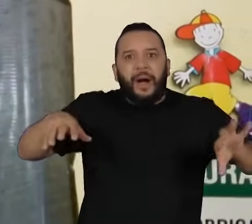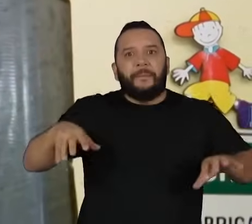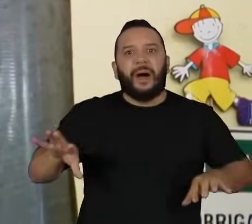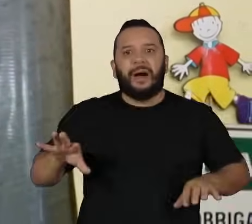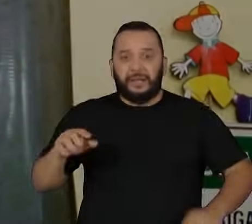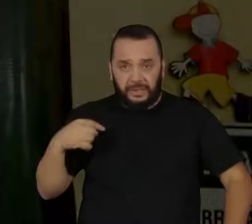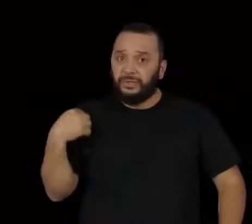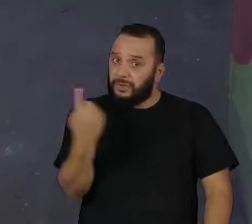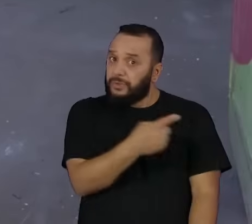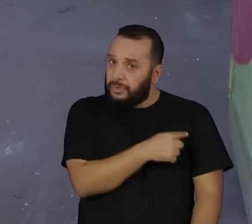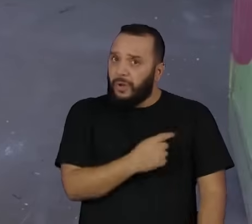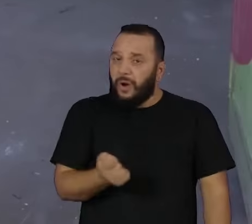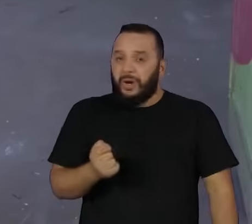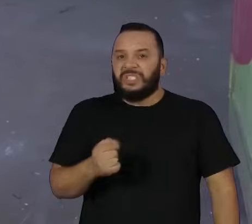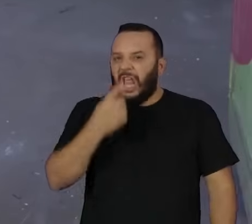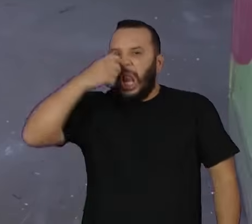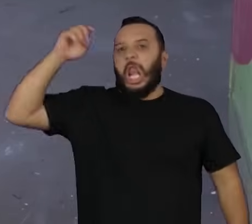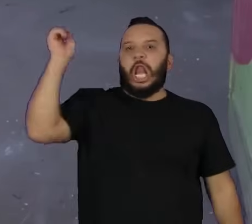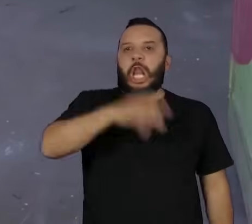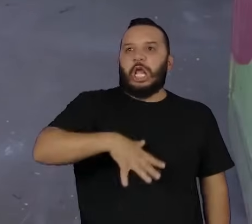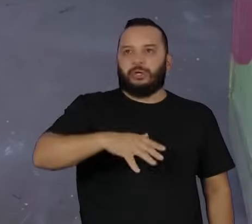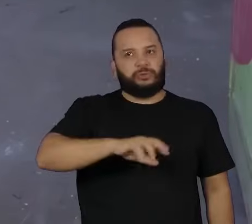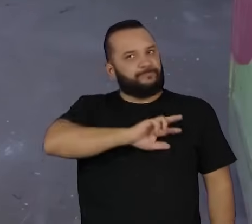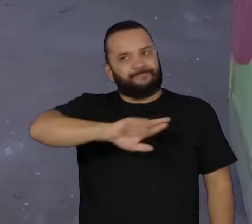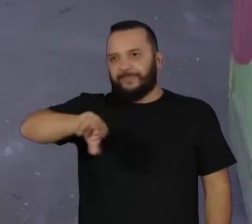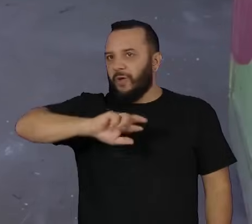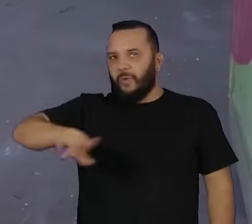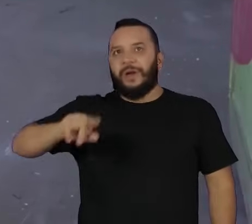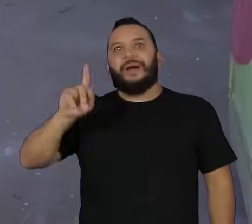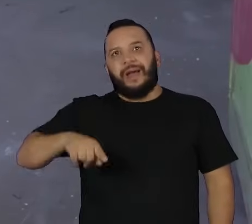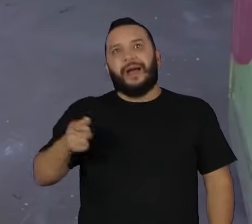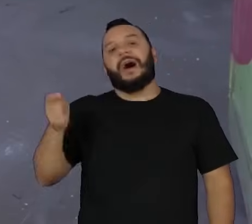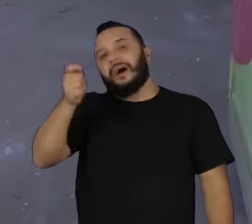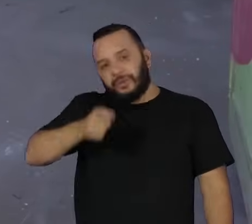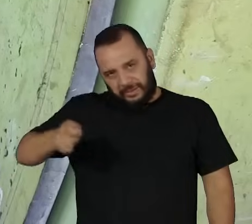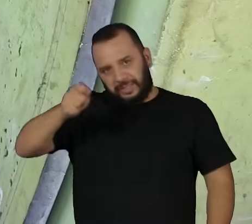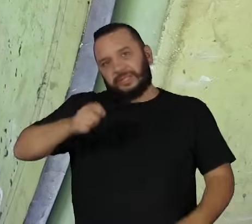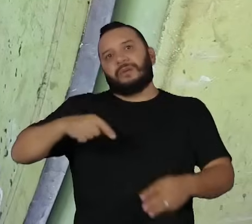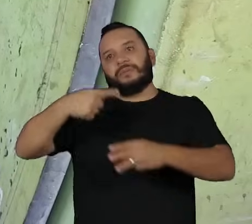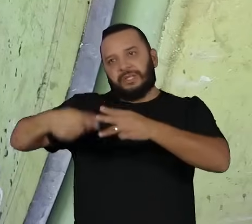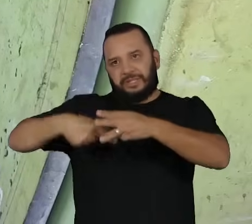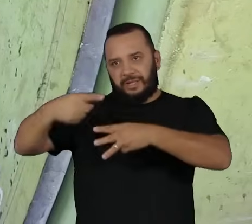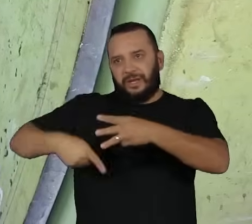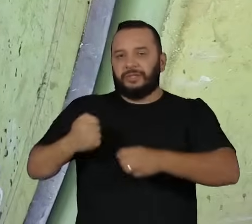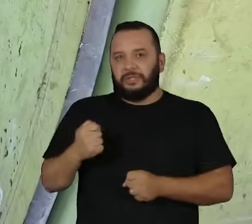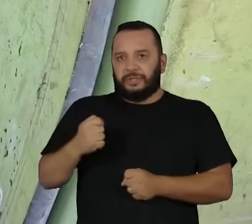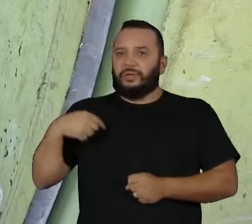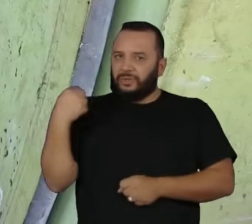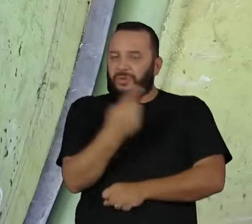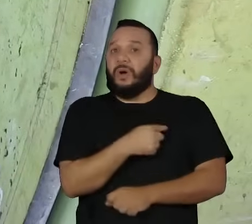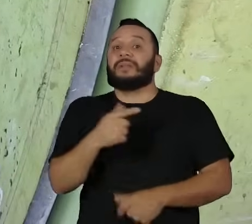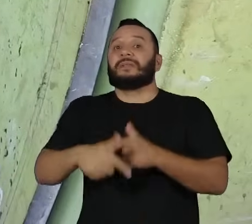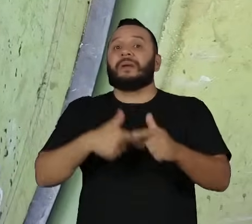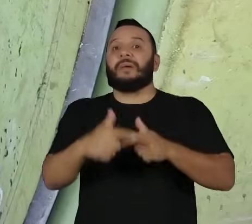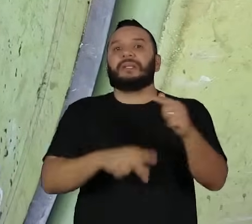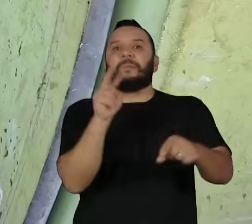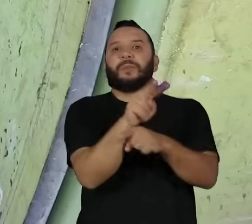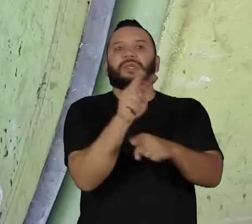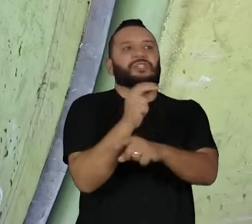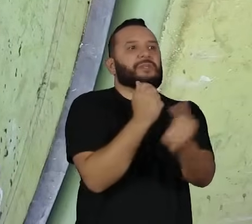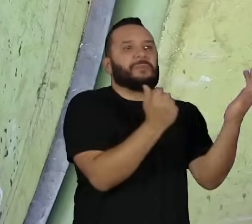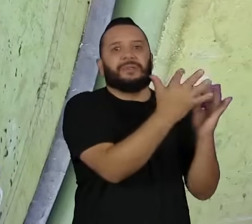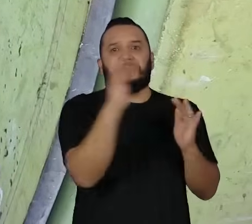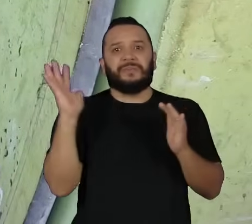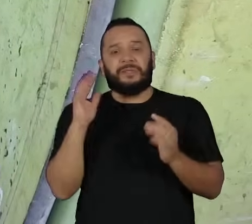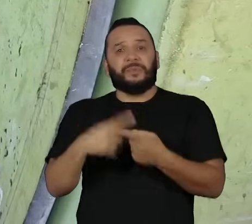E nós não somos um lixão, nós somos uma cooperativa de reciclagem. E nós estamos trabalhando para o meio ambiente, para o futuro